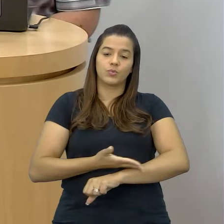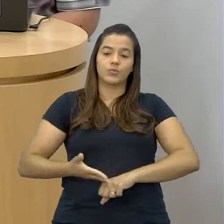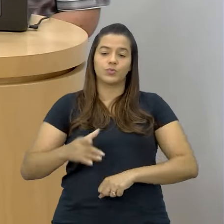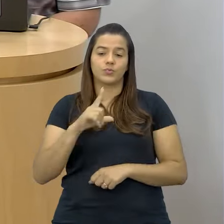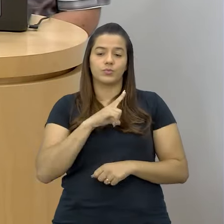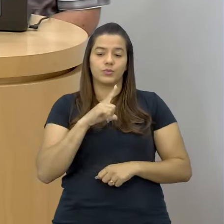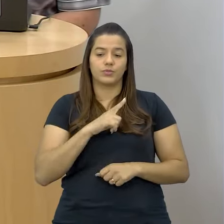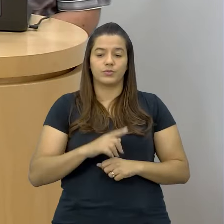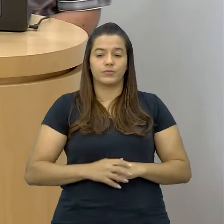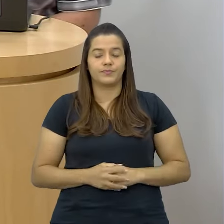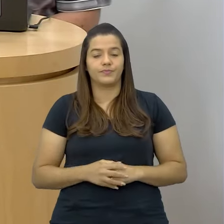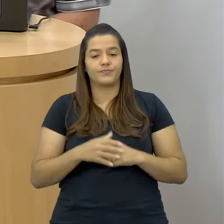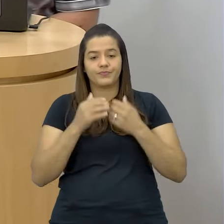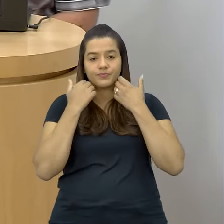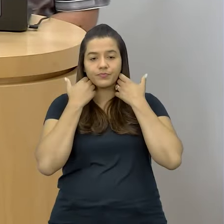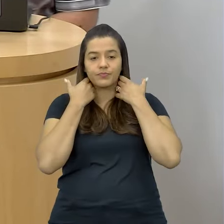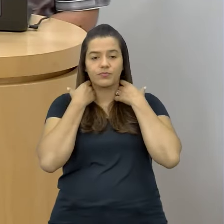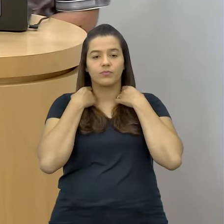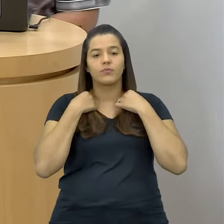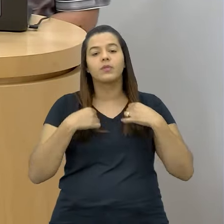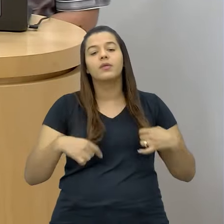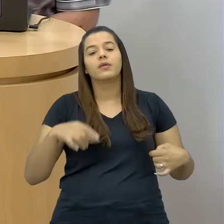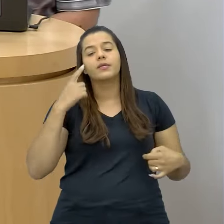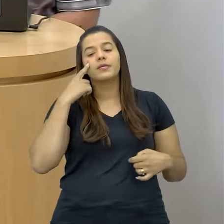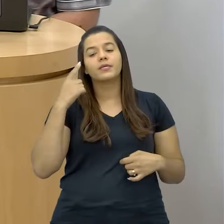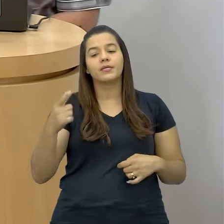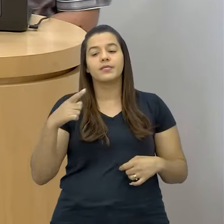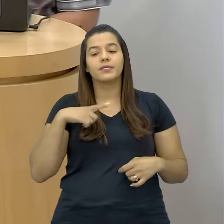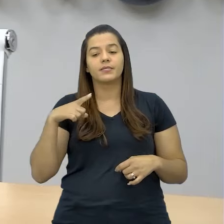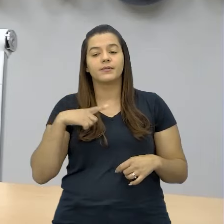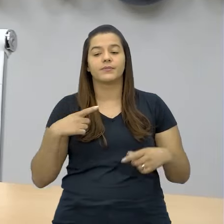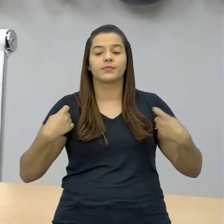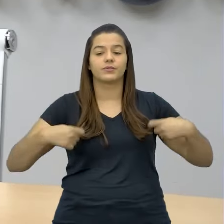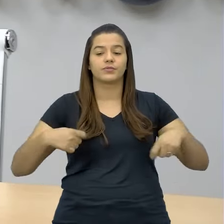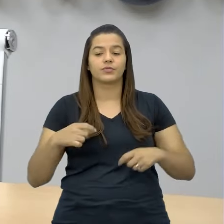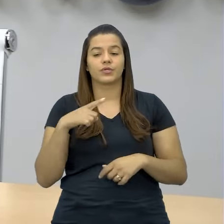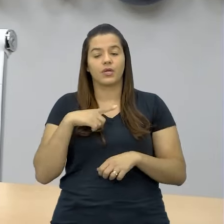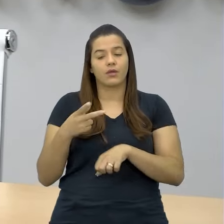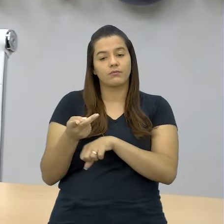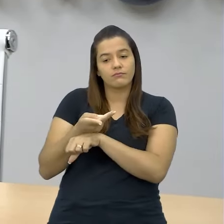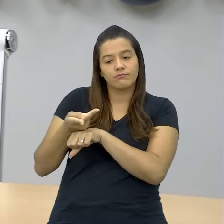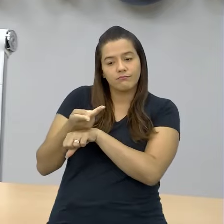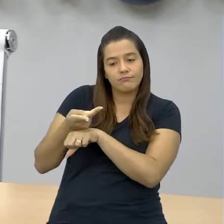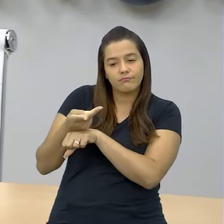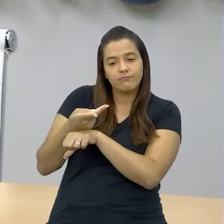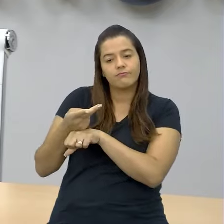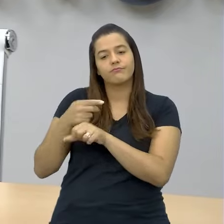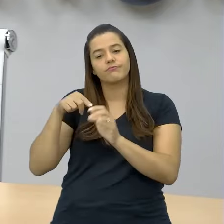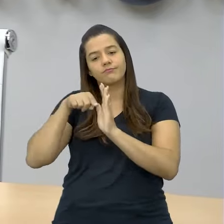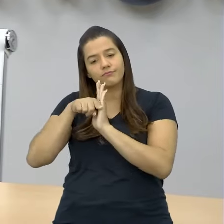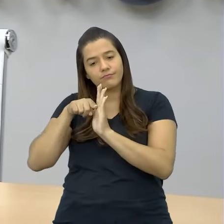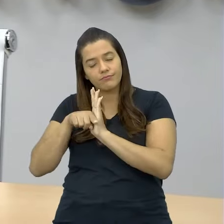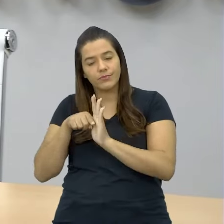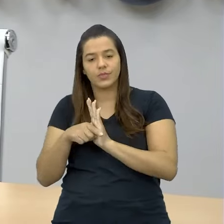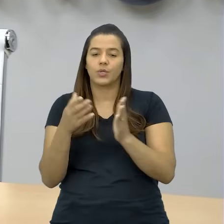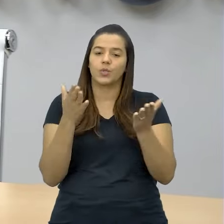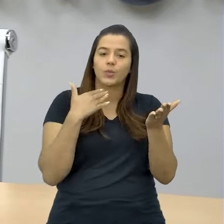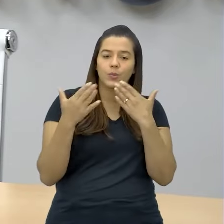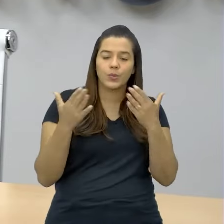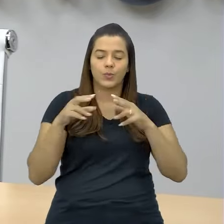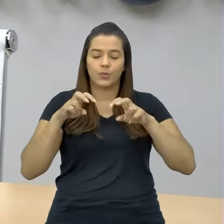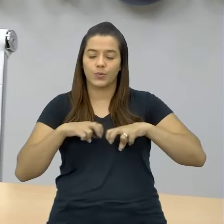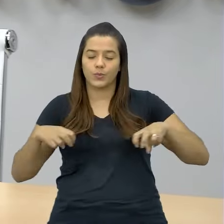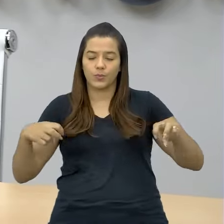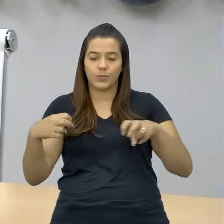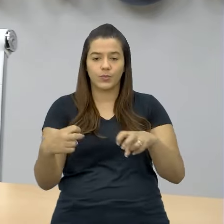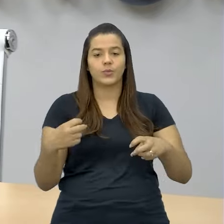isso mesmo. E esse mão na massa aqui pode ser essa parte da investigação, a da discussão, a roda de